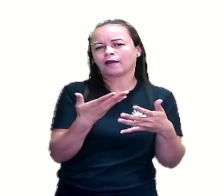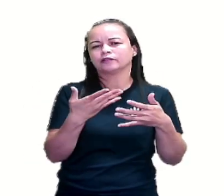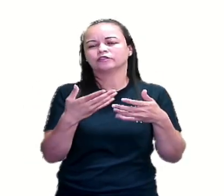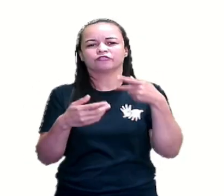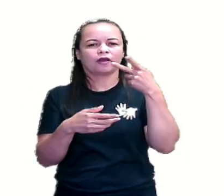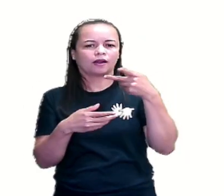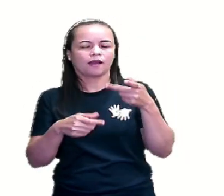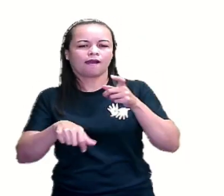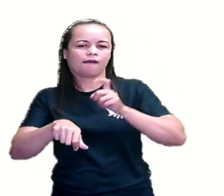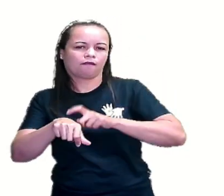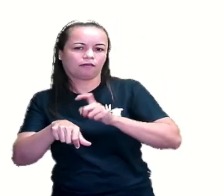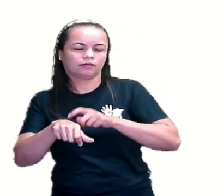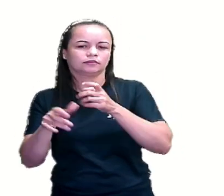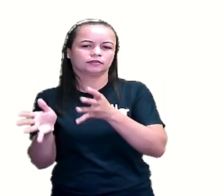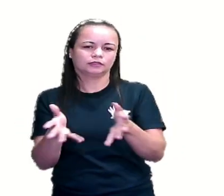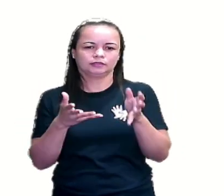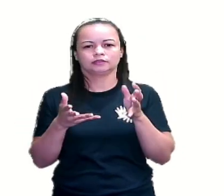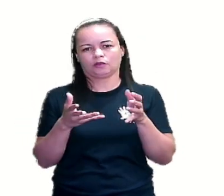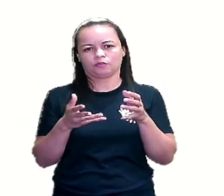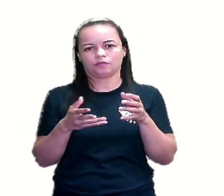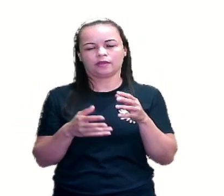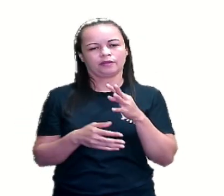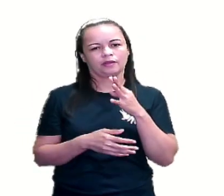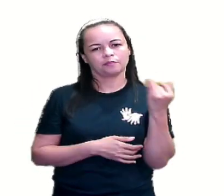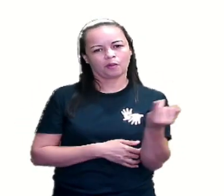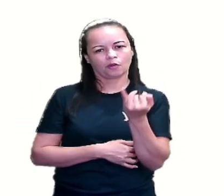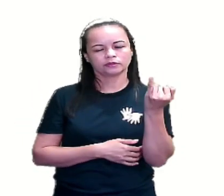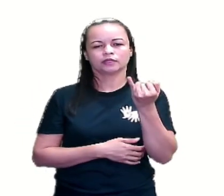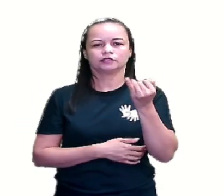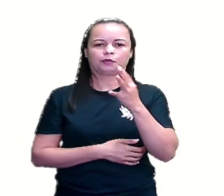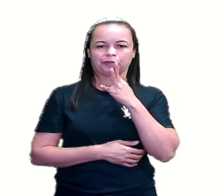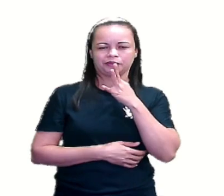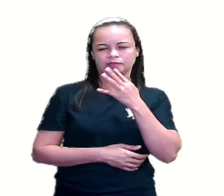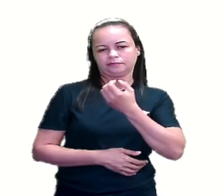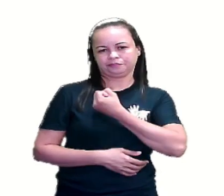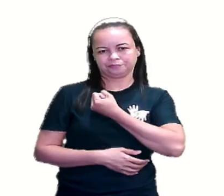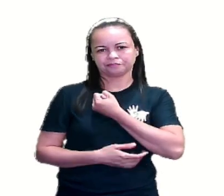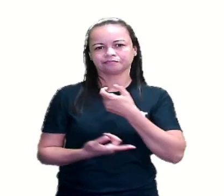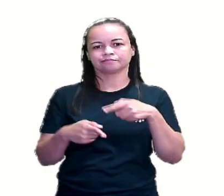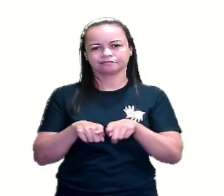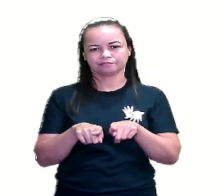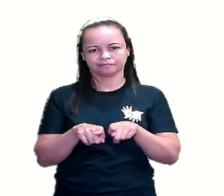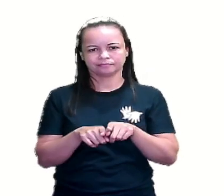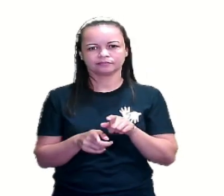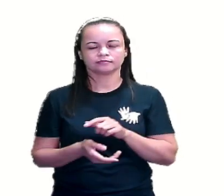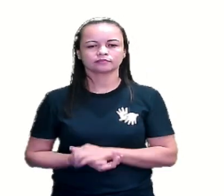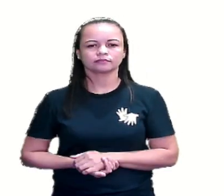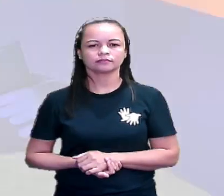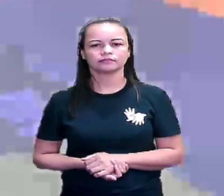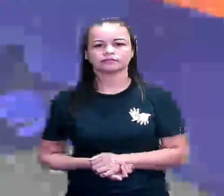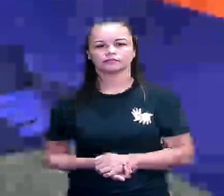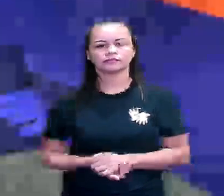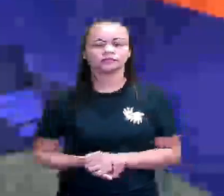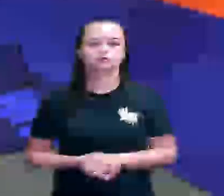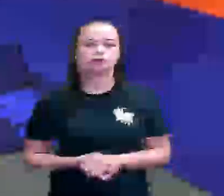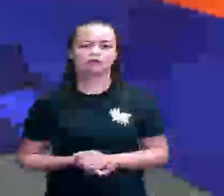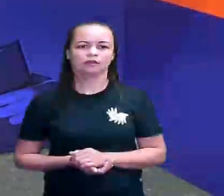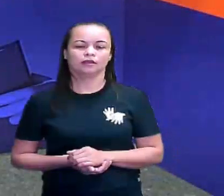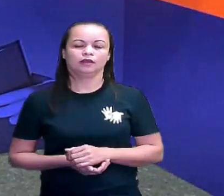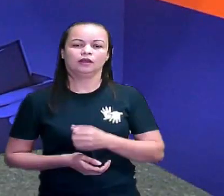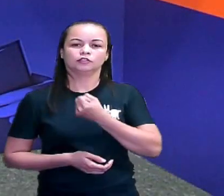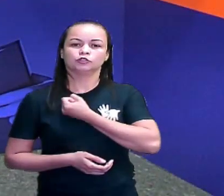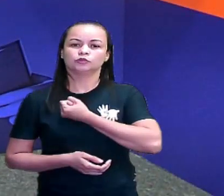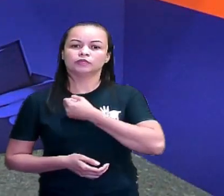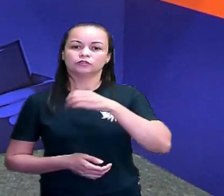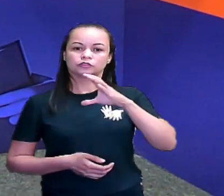importante que a gente conheça também os numerais. Vamos lá. O que são números cardinais? A gente